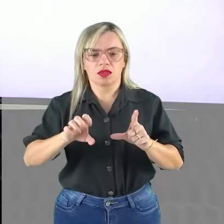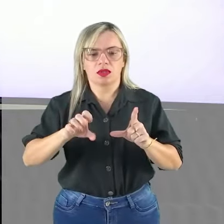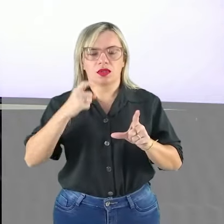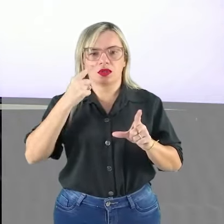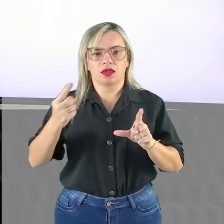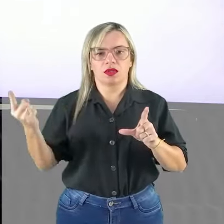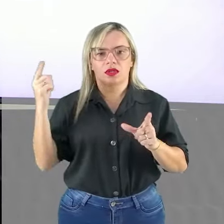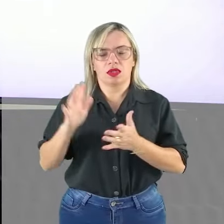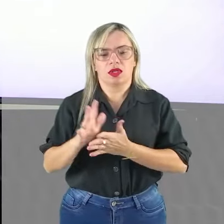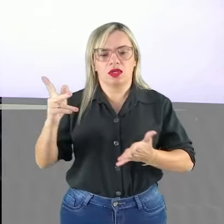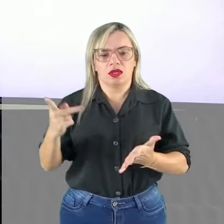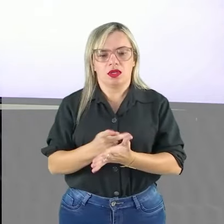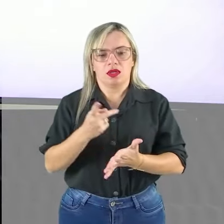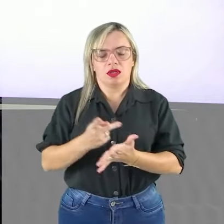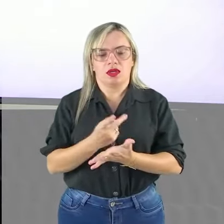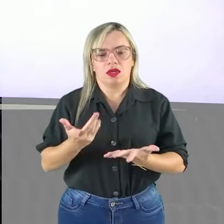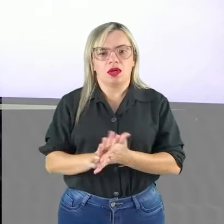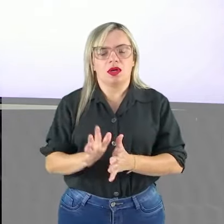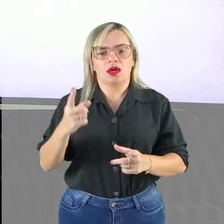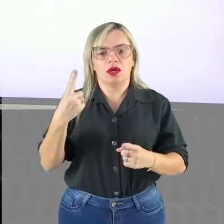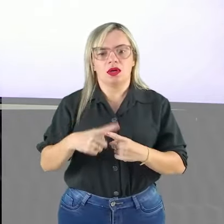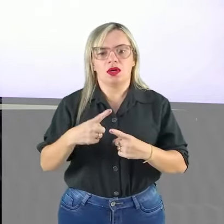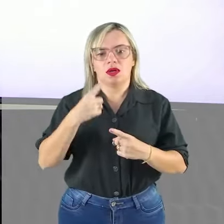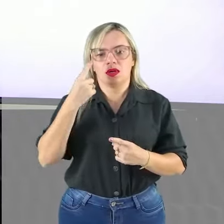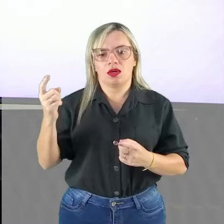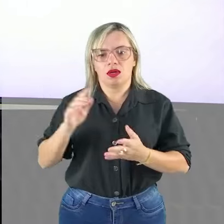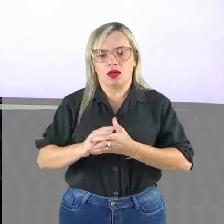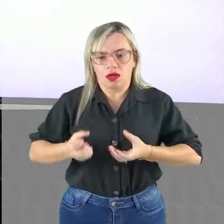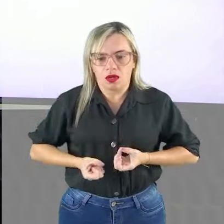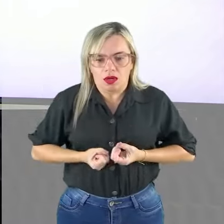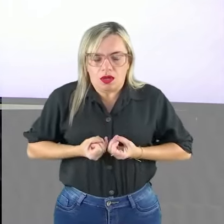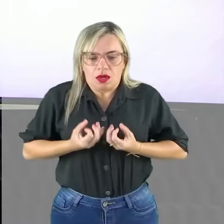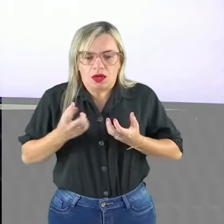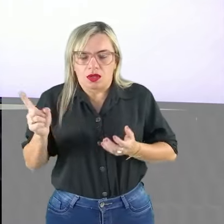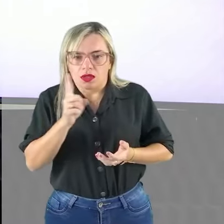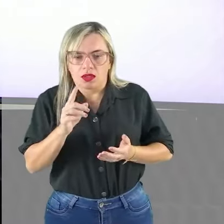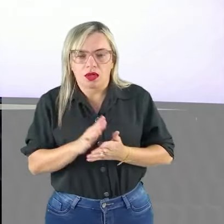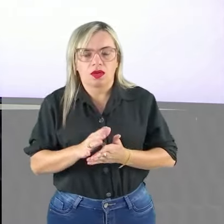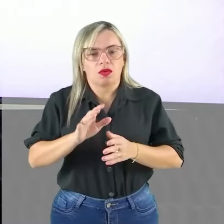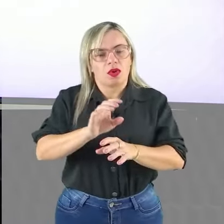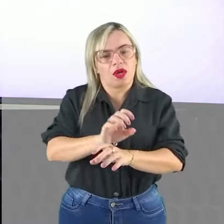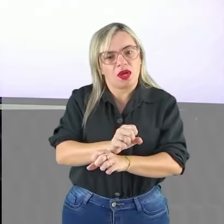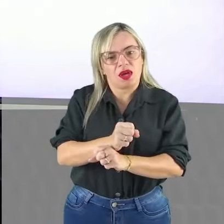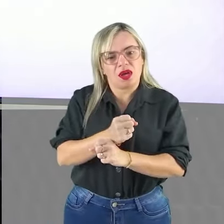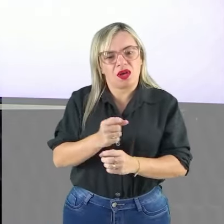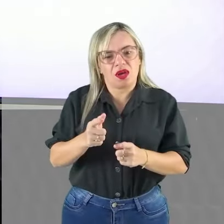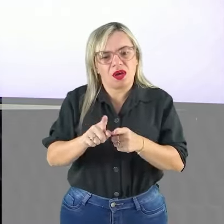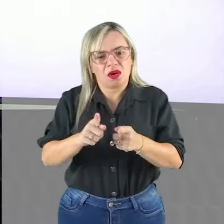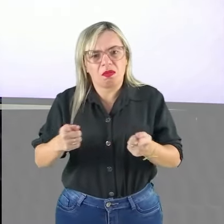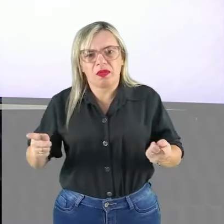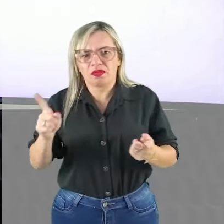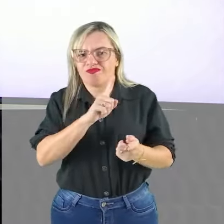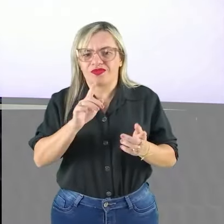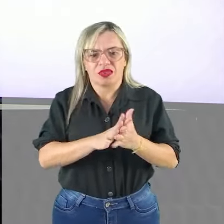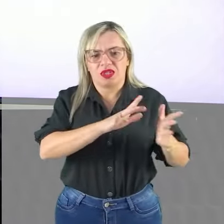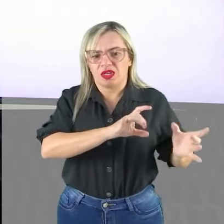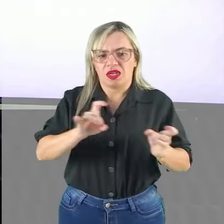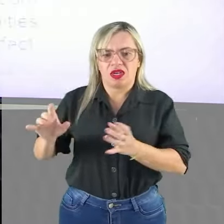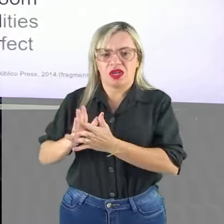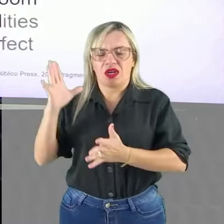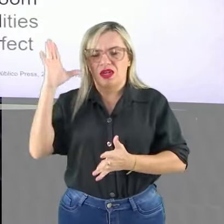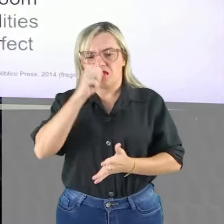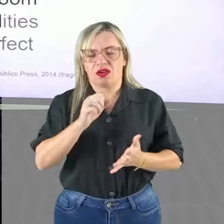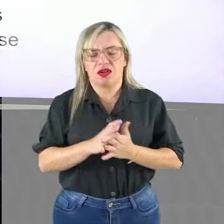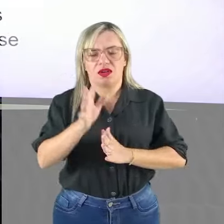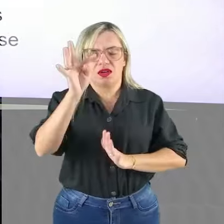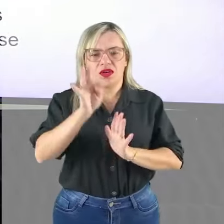alternativa errada por qu ali é um poema e não é uma música então já elimine de forma rápida tá bom Bora